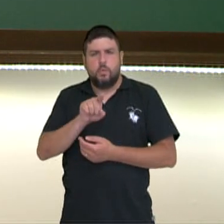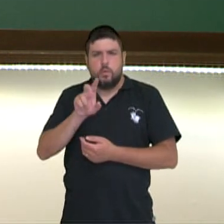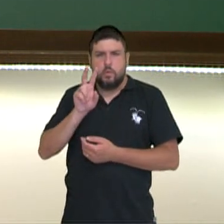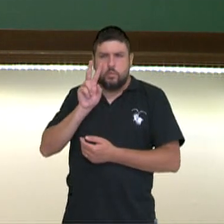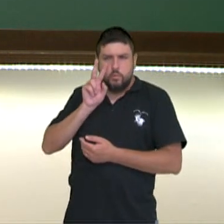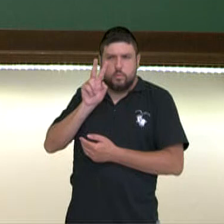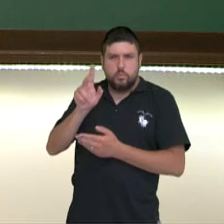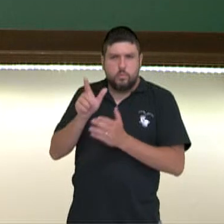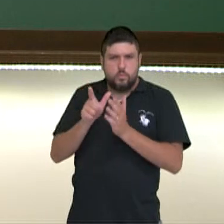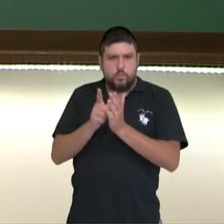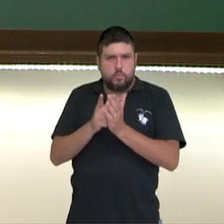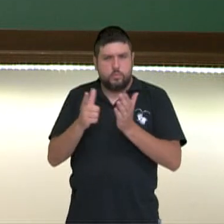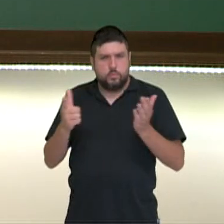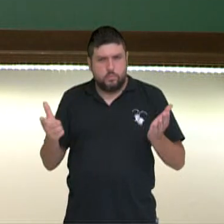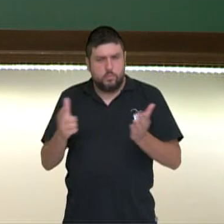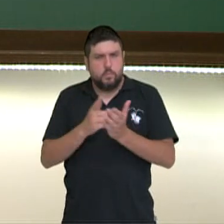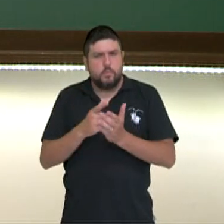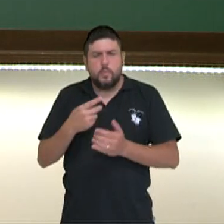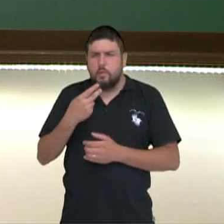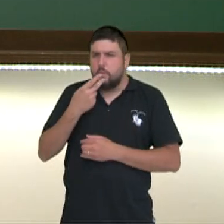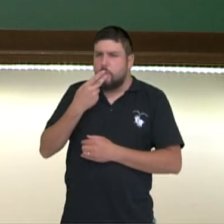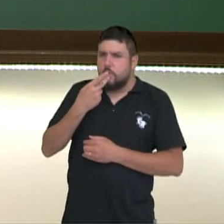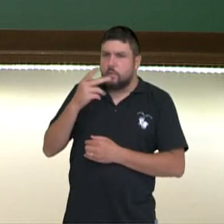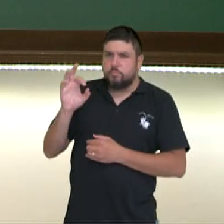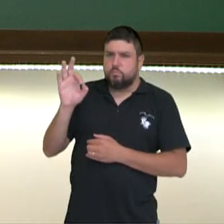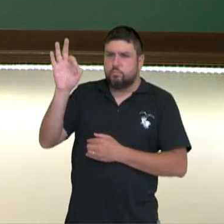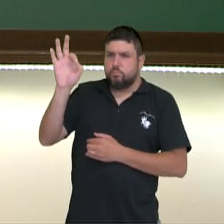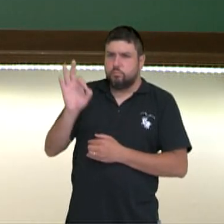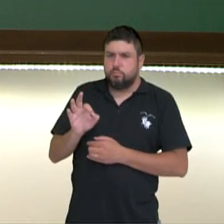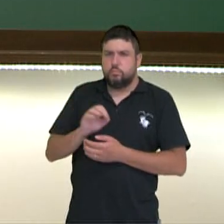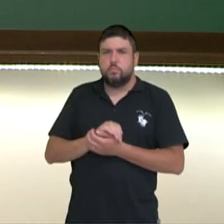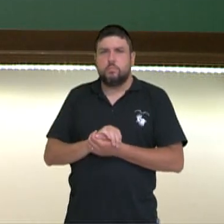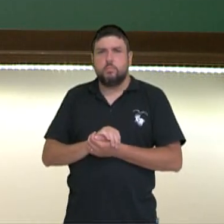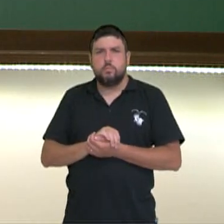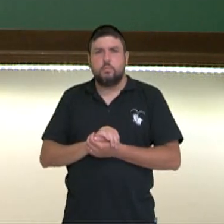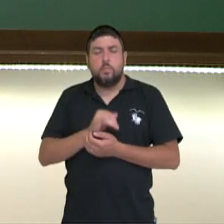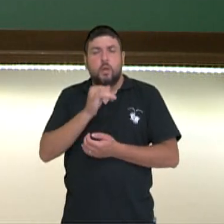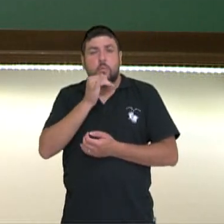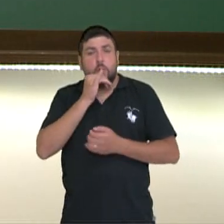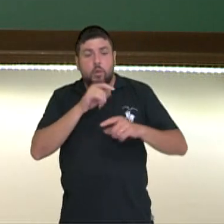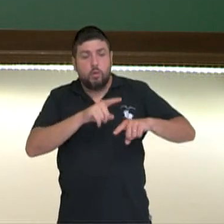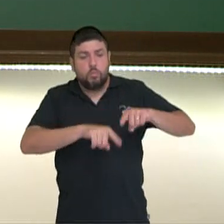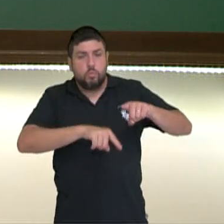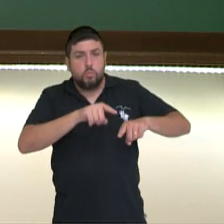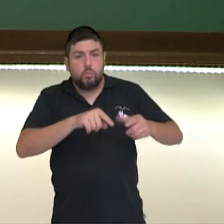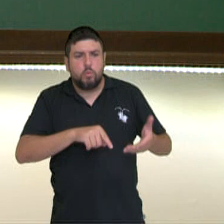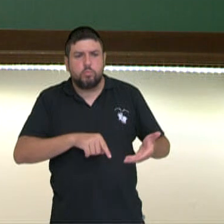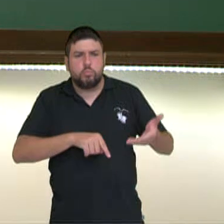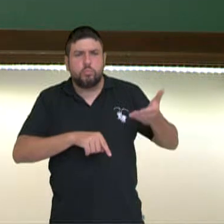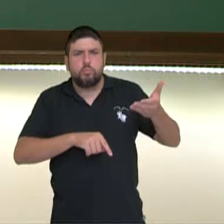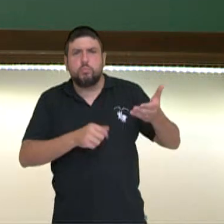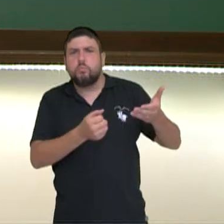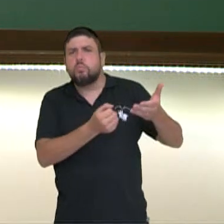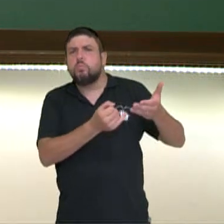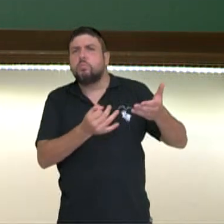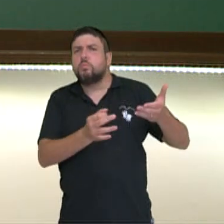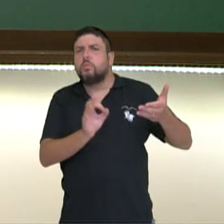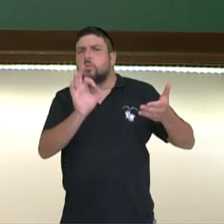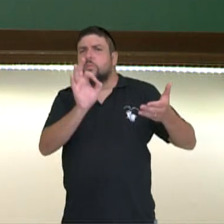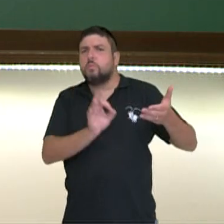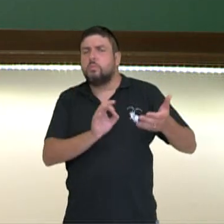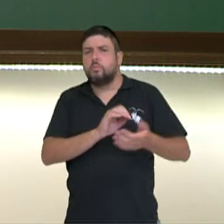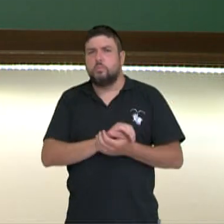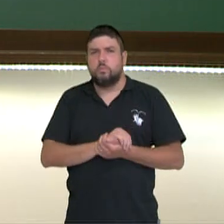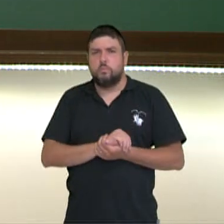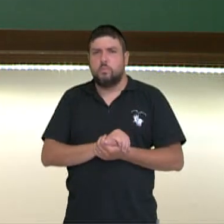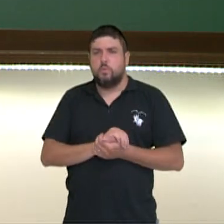aí, tudo fala em porcentagem. Tal produto aumentou tanto por cento. Você compra agora e ganha